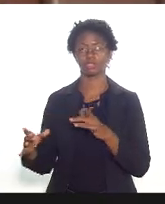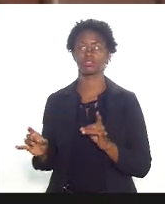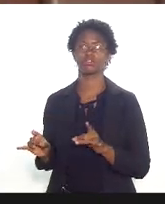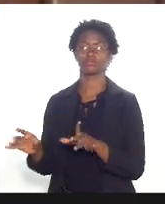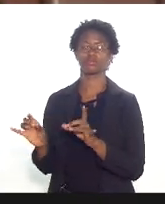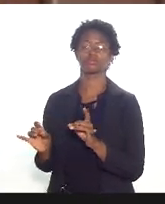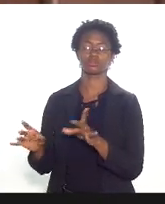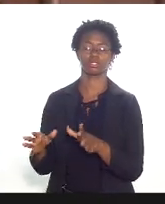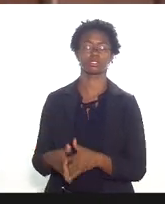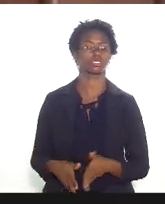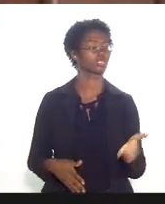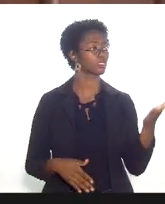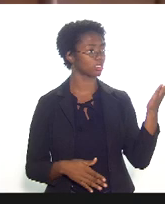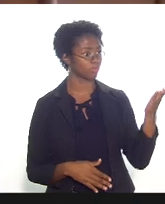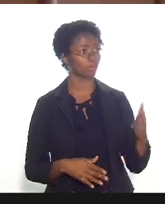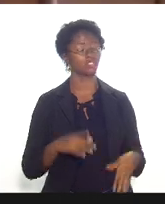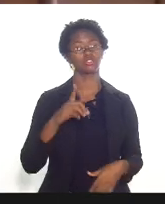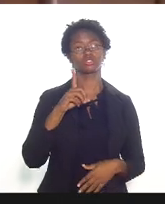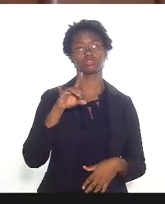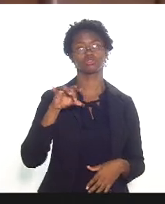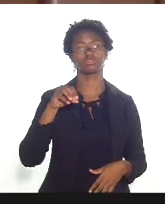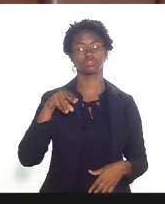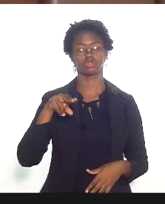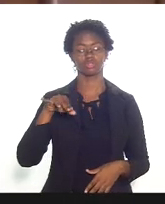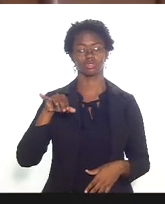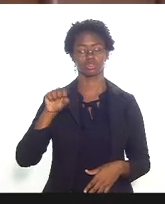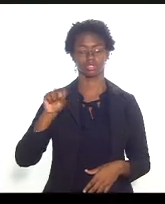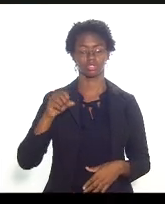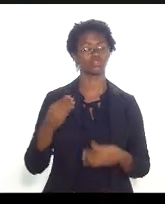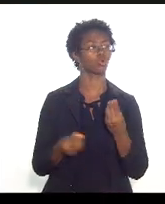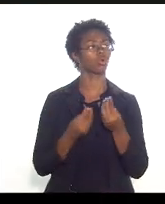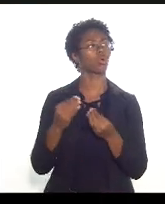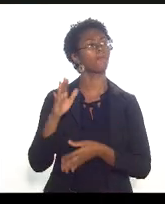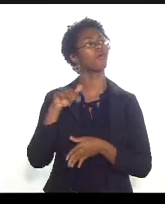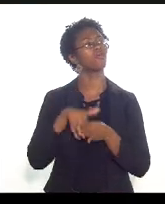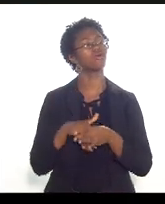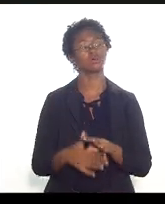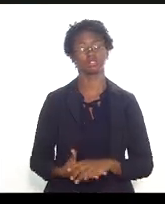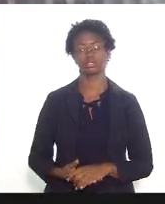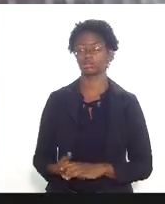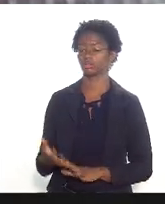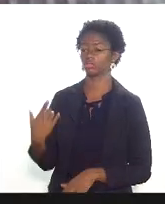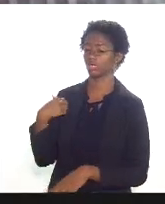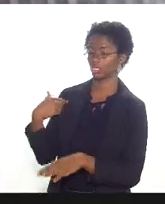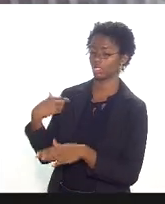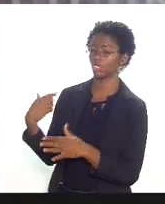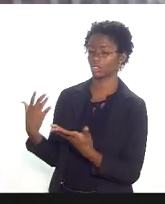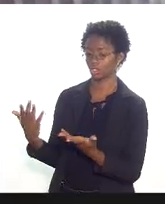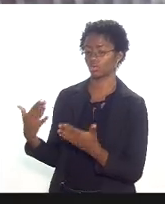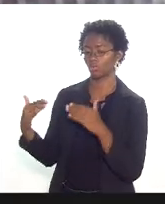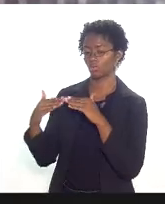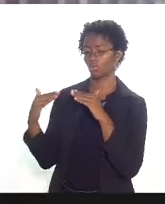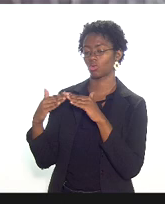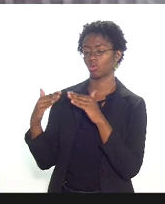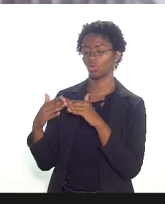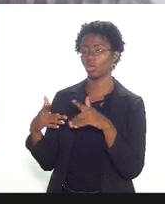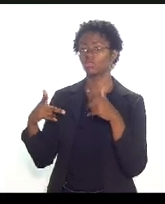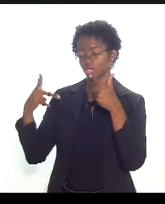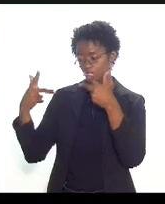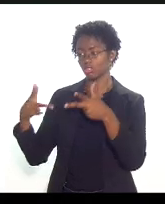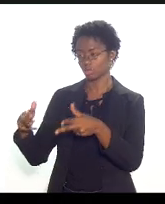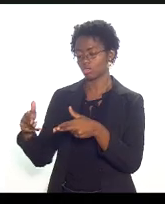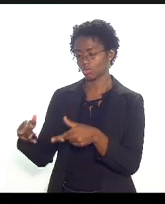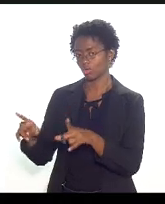Indago ao deputado Dionísio Lins como vota nesse último bloco. Voto favorável com a proposta de Vossa Excelência.